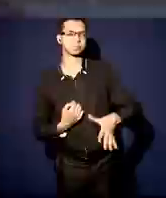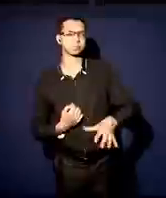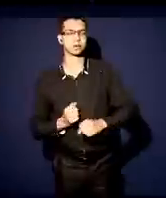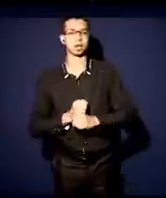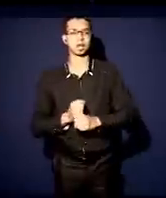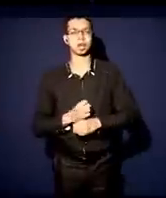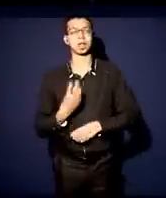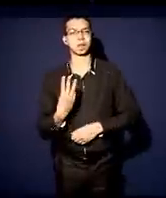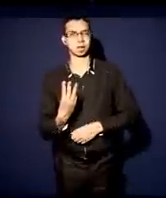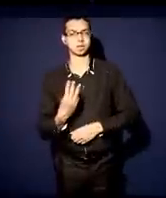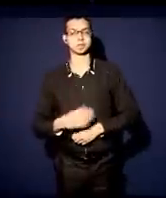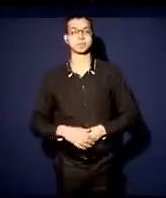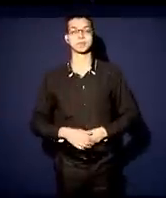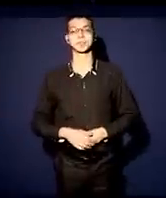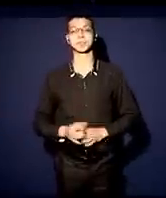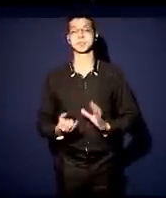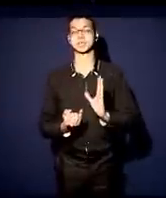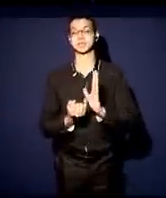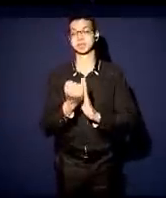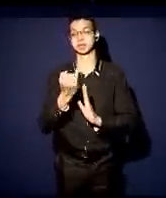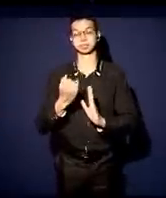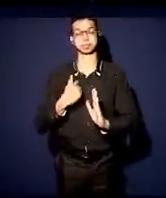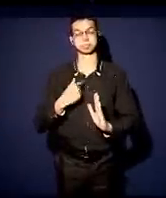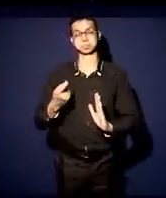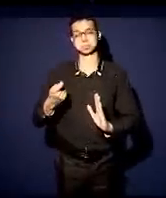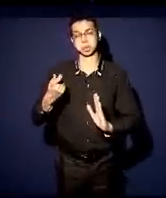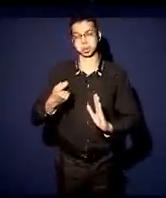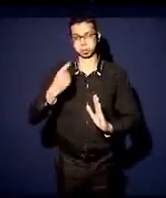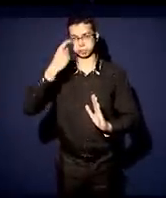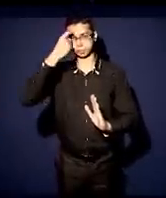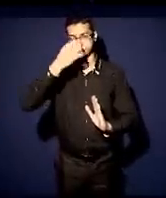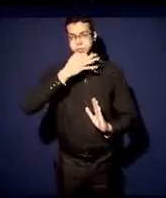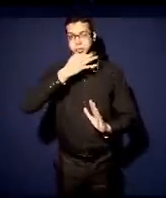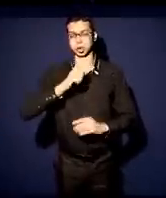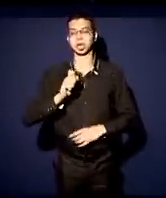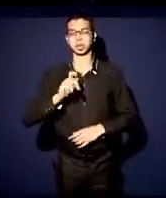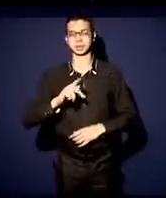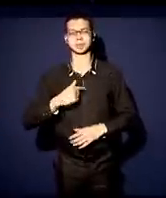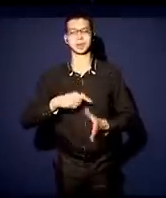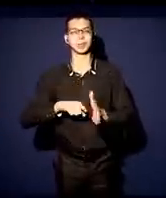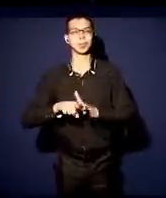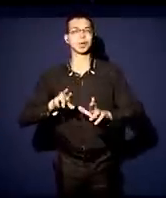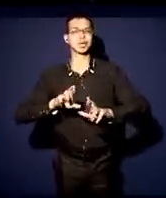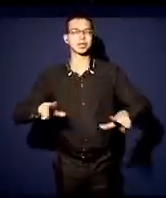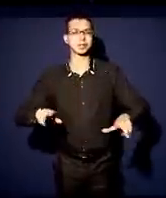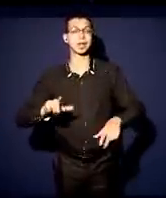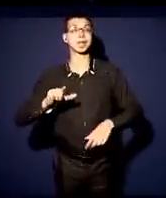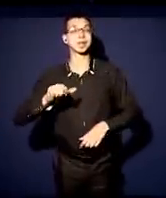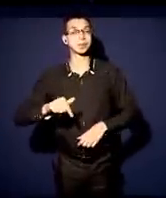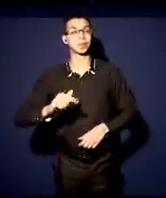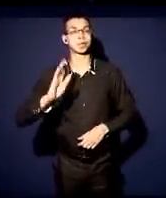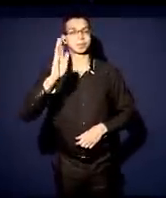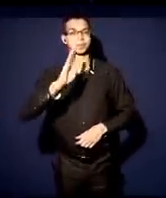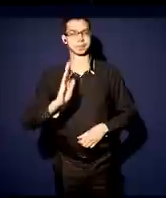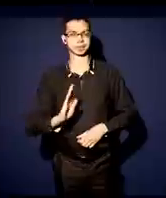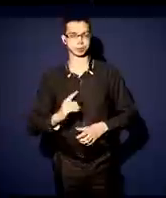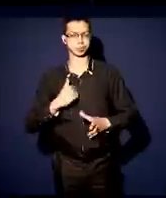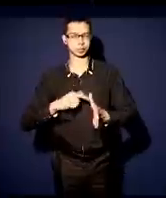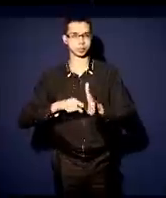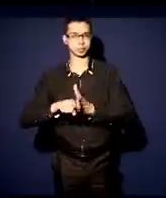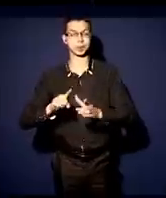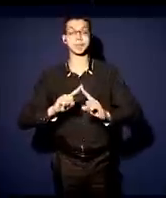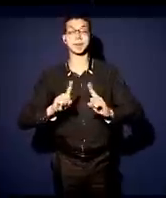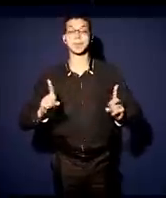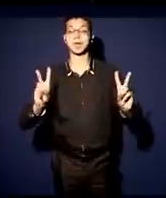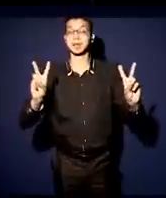inflacionária. Bom, eu vou fazer perguntas agora um pouco mais diferentes e depois a gente vem para o Brasil. Mas ainda no internacional, Luiz, a gente falou